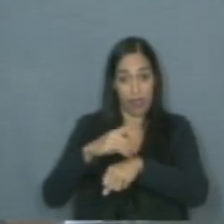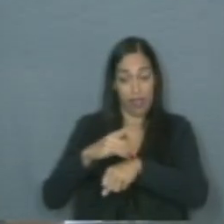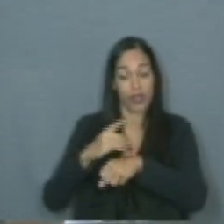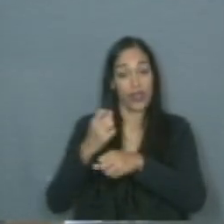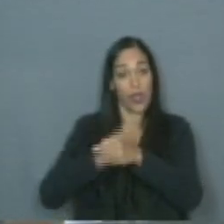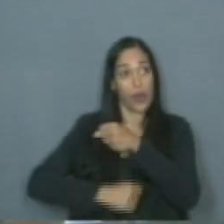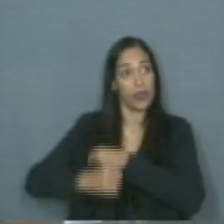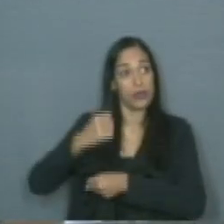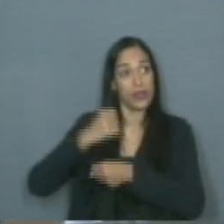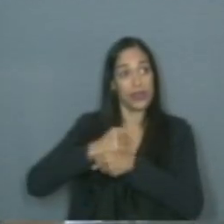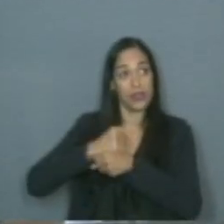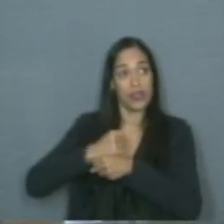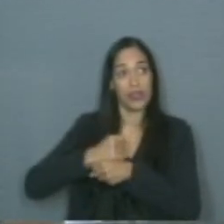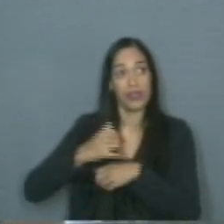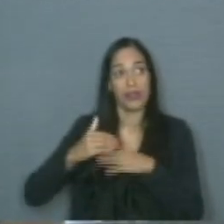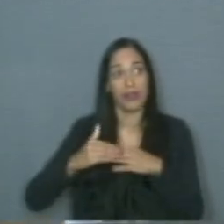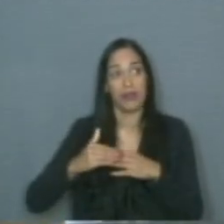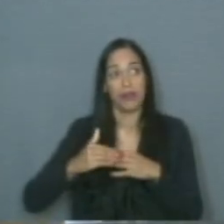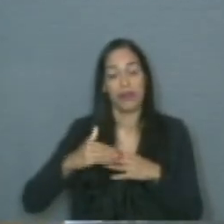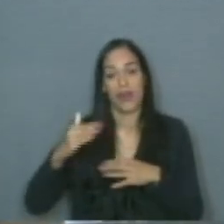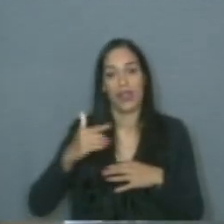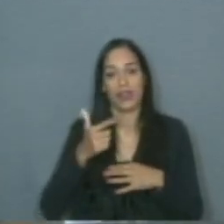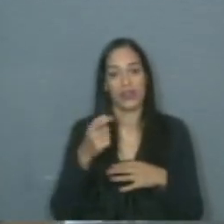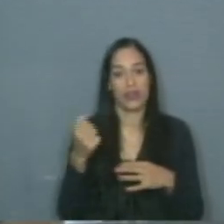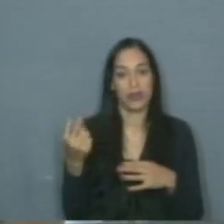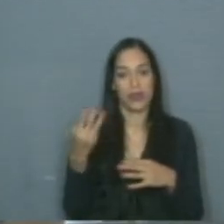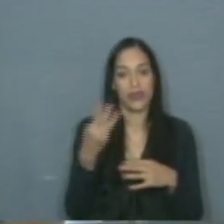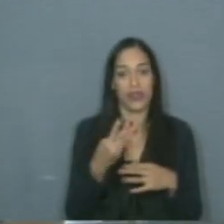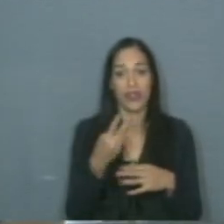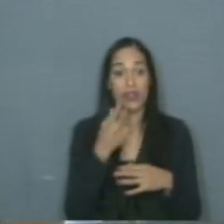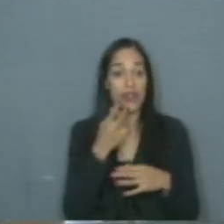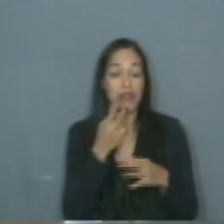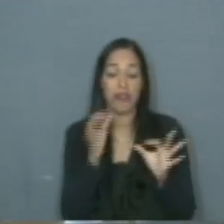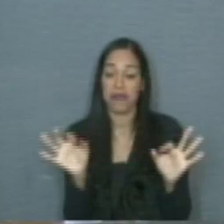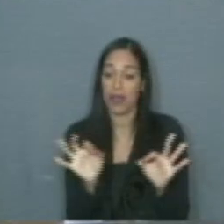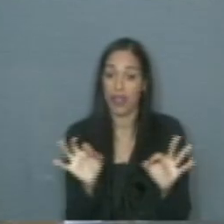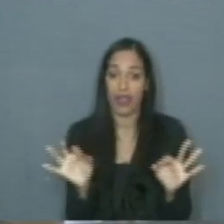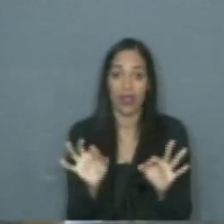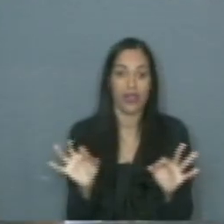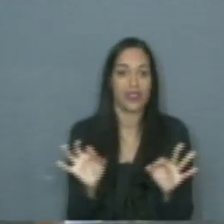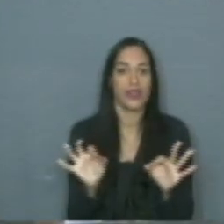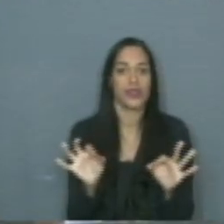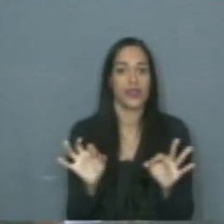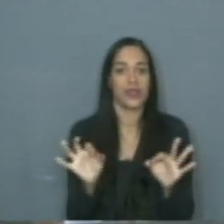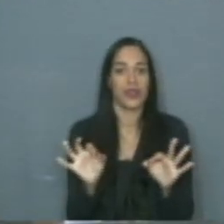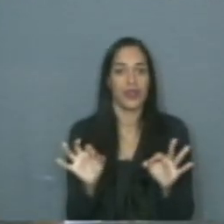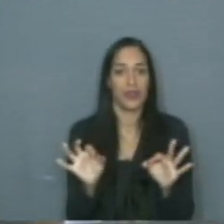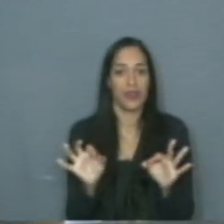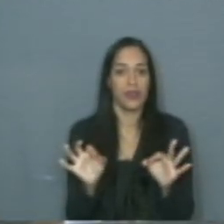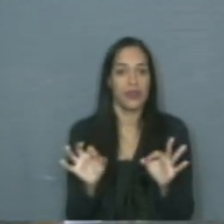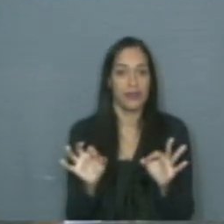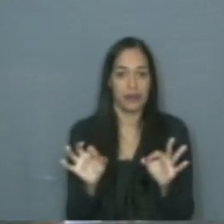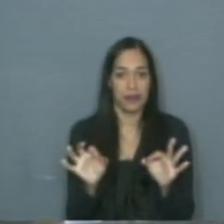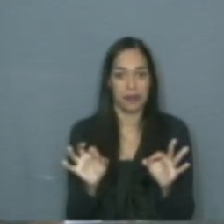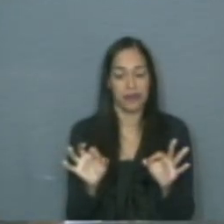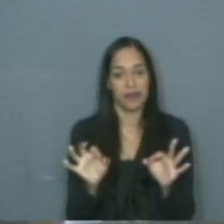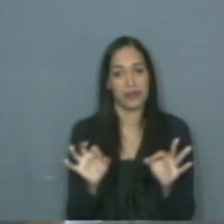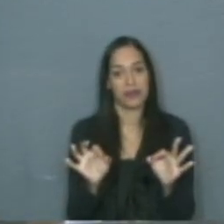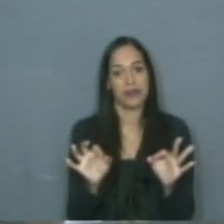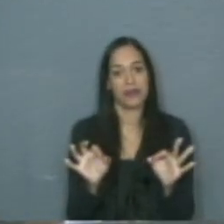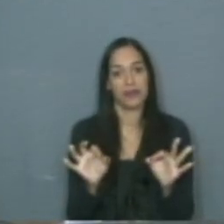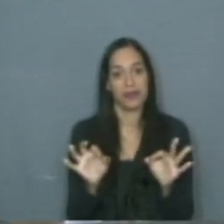2024, mais de 400% do que dengue em 2023. Mas claro que eles não vão falar isso. Eles são obrigados a passar pano